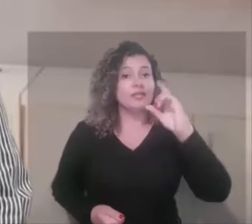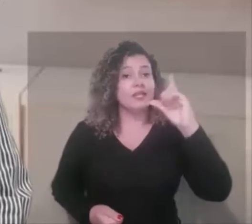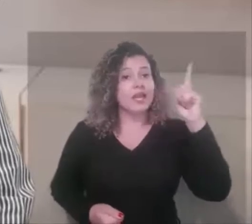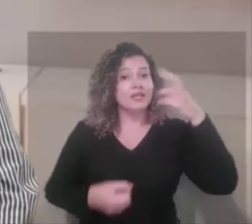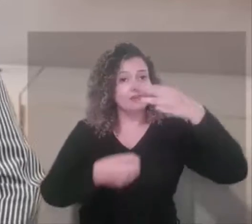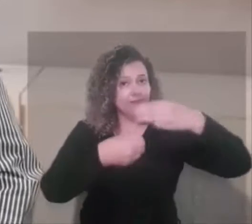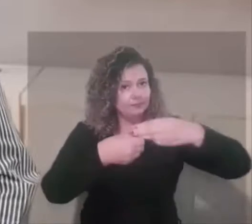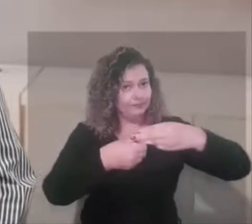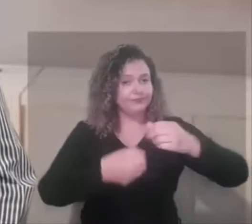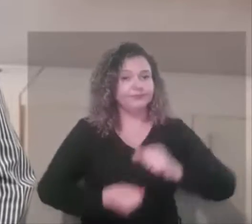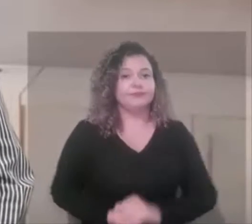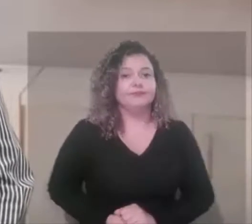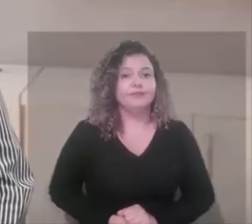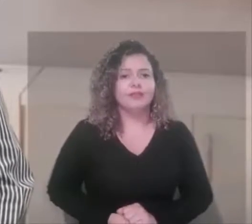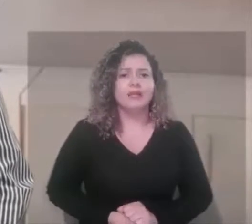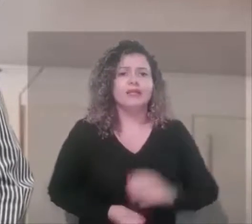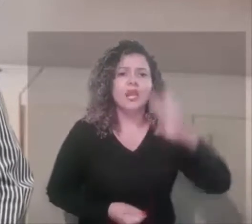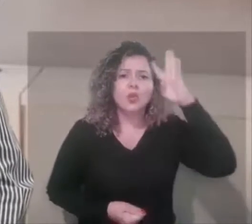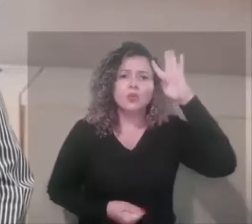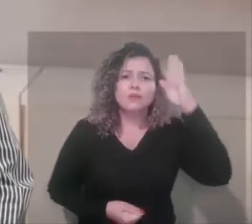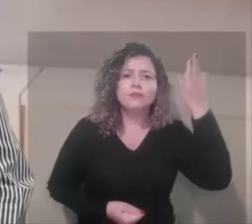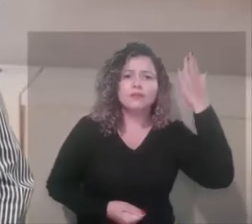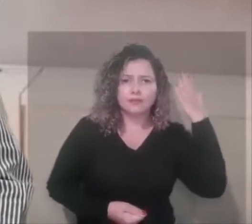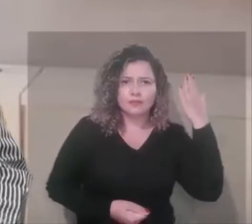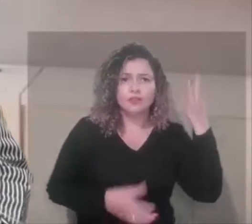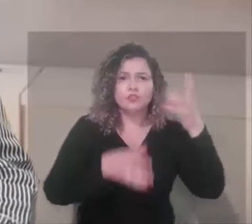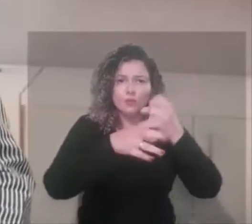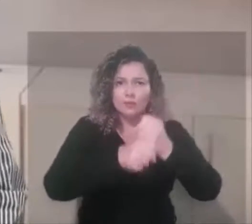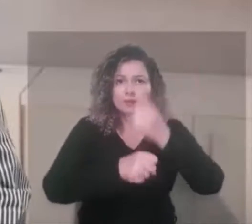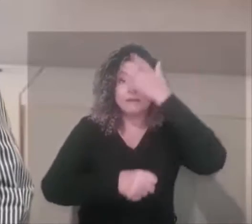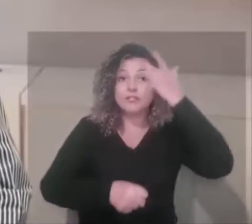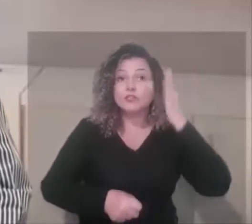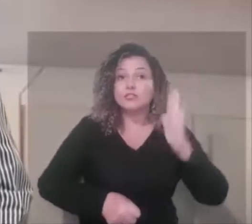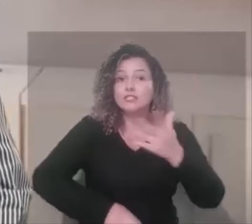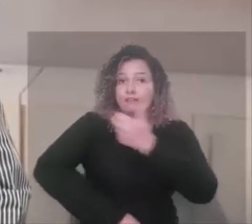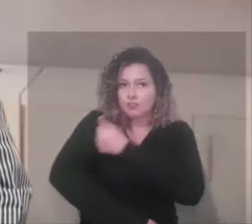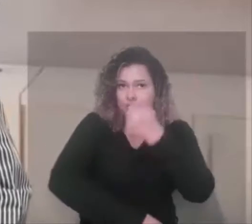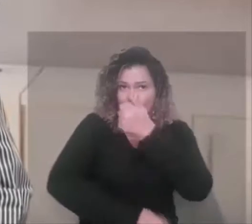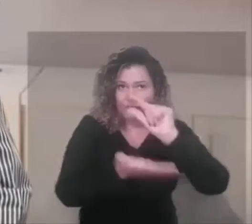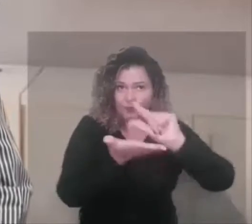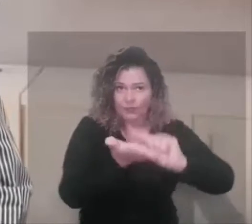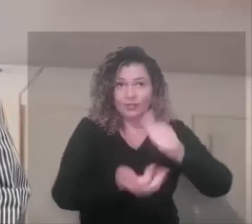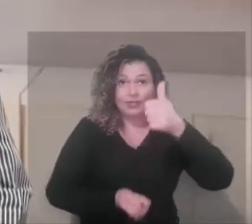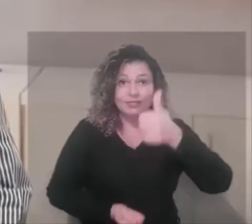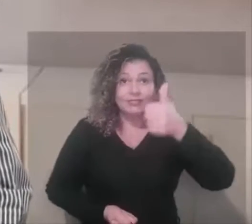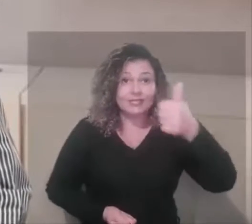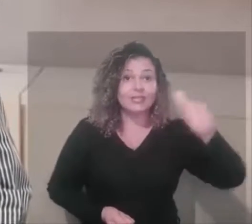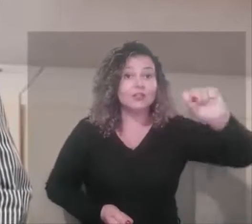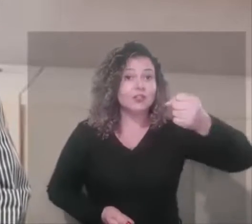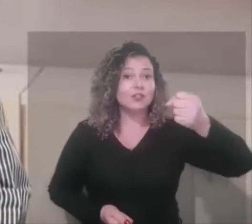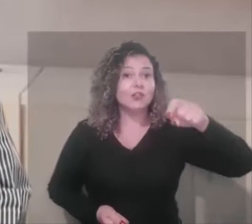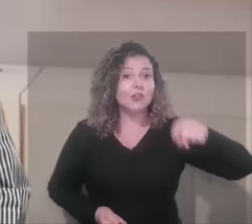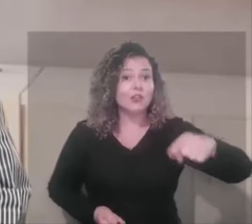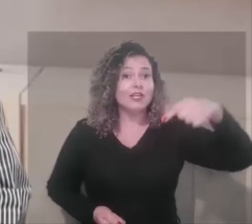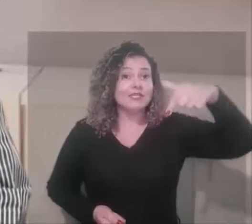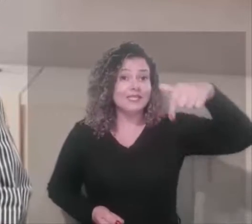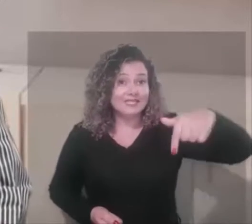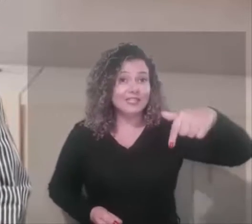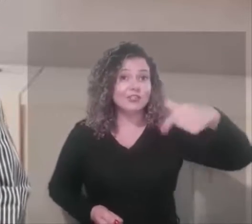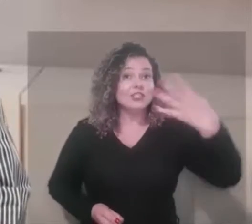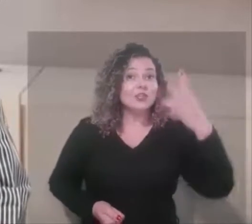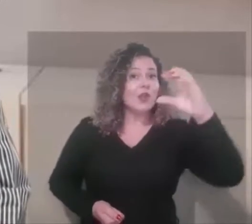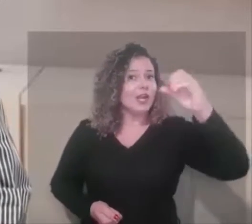uma realização da Prefeitura com o apoio do Sicoobi Credisete e da CDL Sete Lagoas. Até essa quarta-feira, dia 4 de